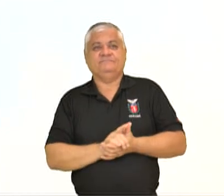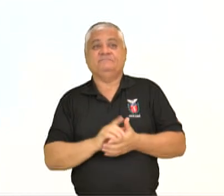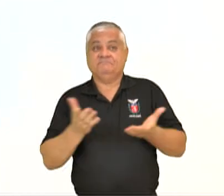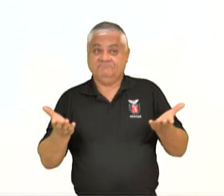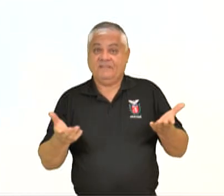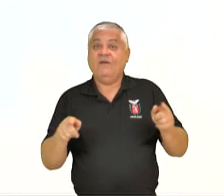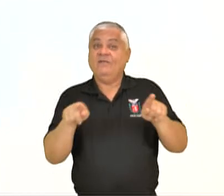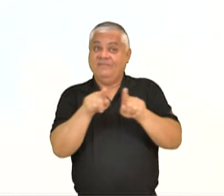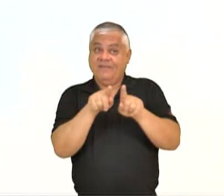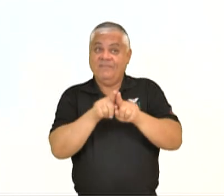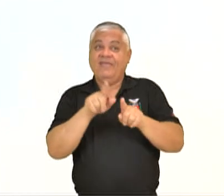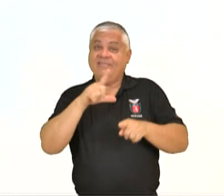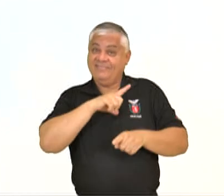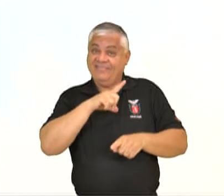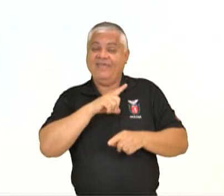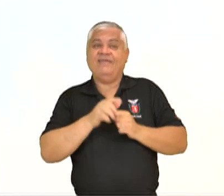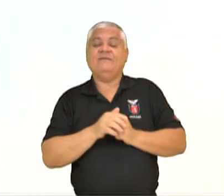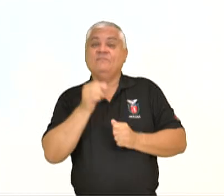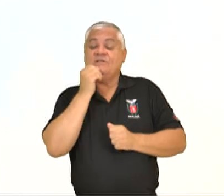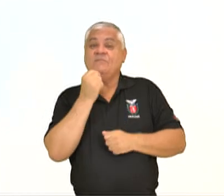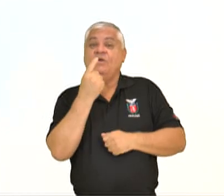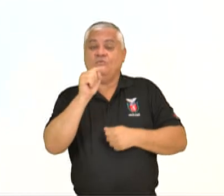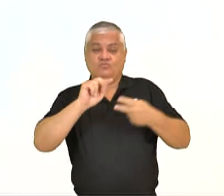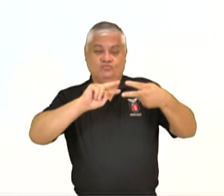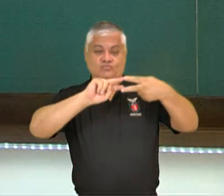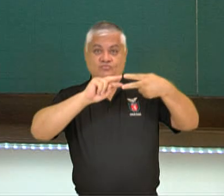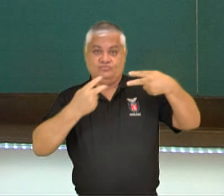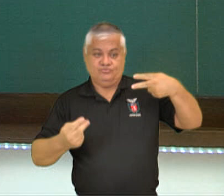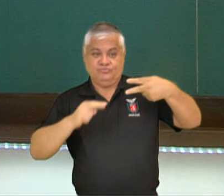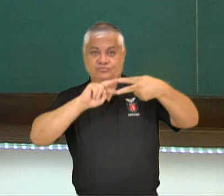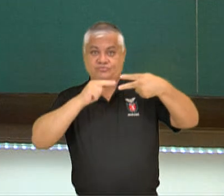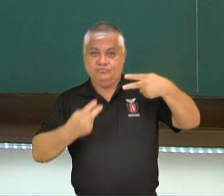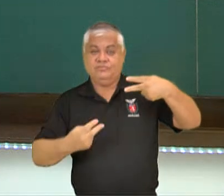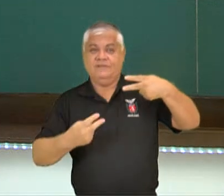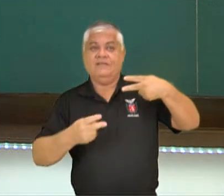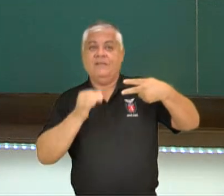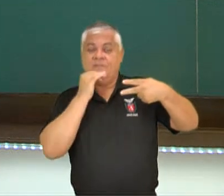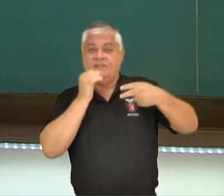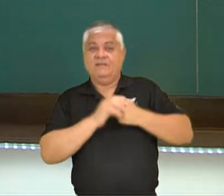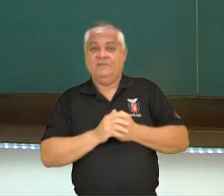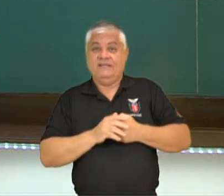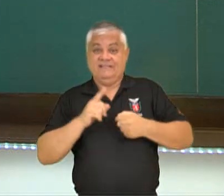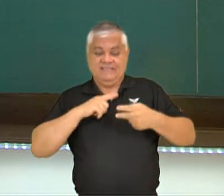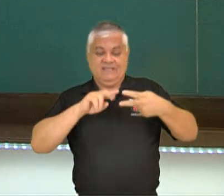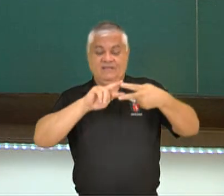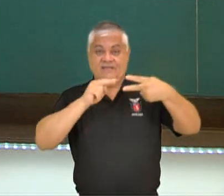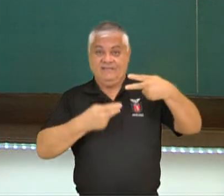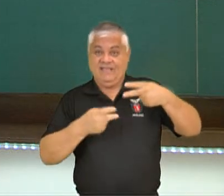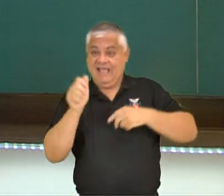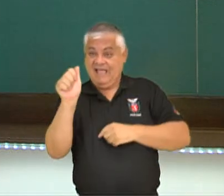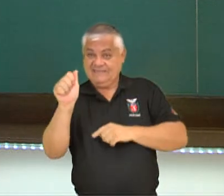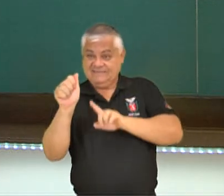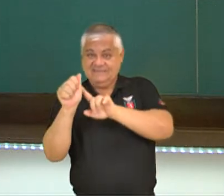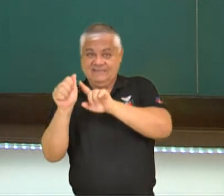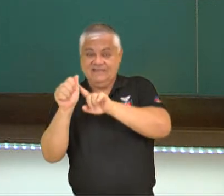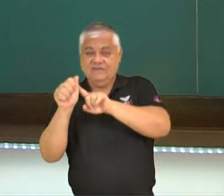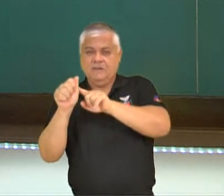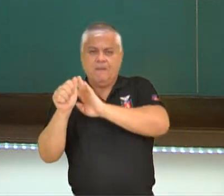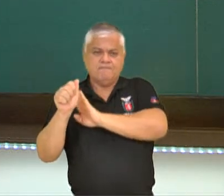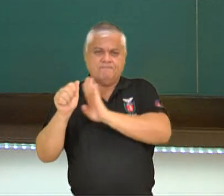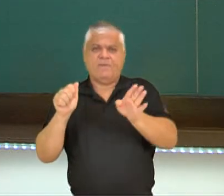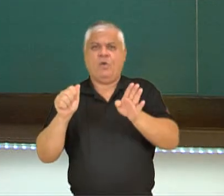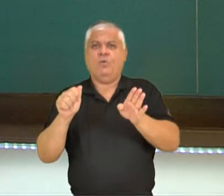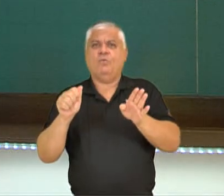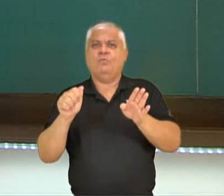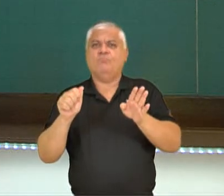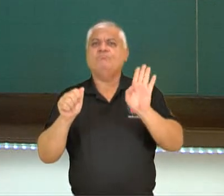de epistasia. Lembra? Um gene acaba inibindo o outro. Então, se eu tenho o gene Azinho aqui, por exemplo, ele vai inibir